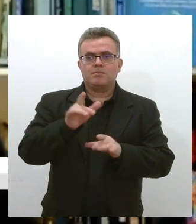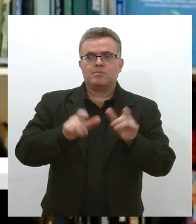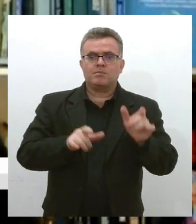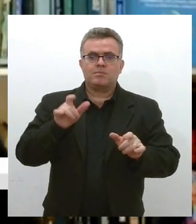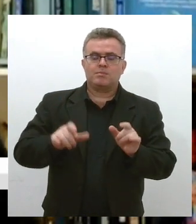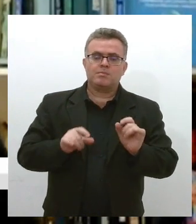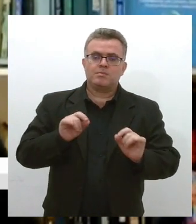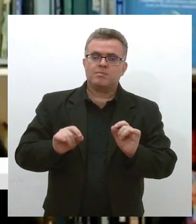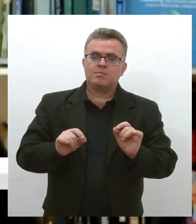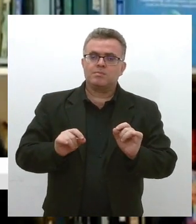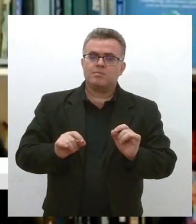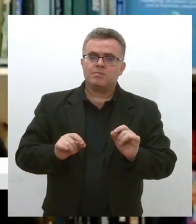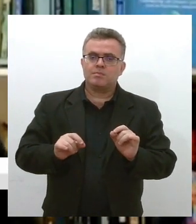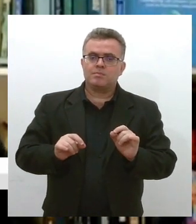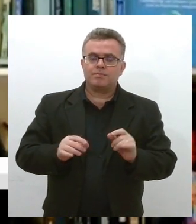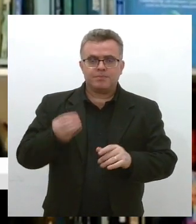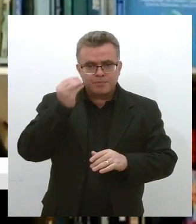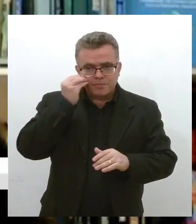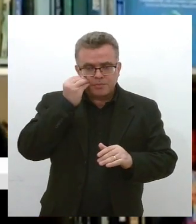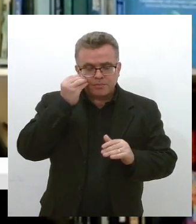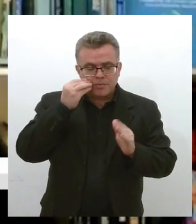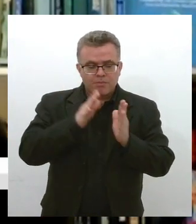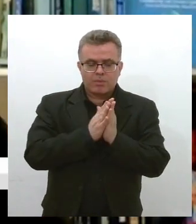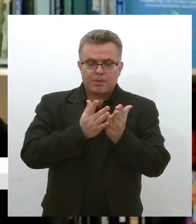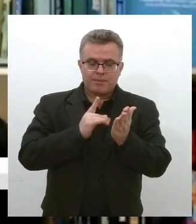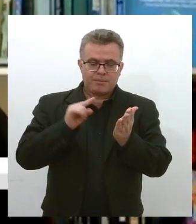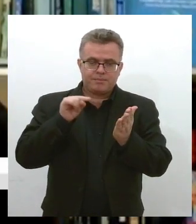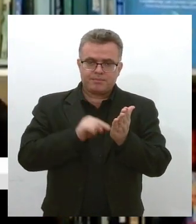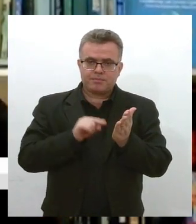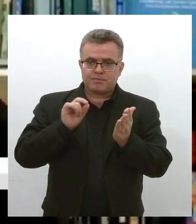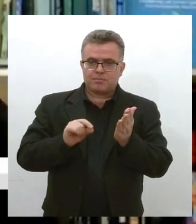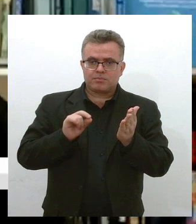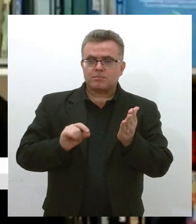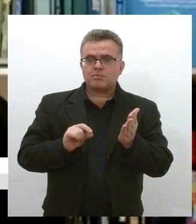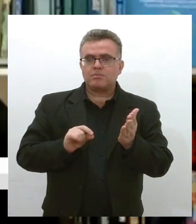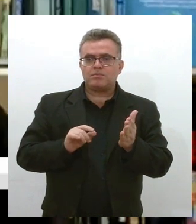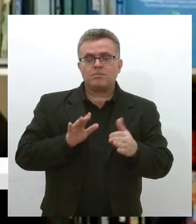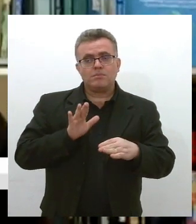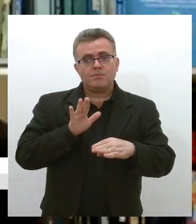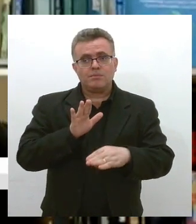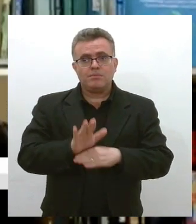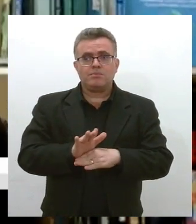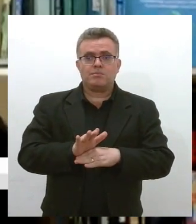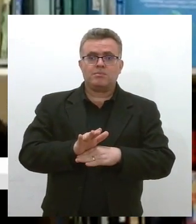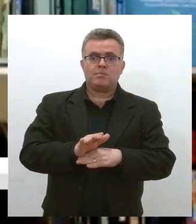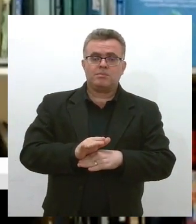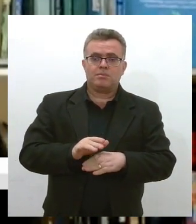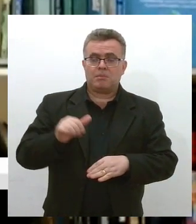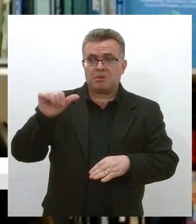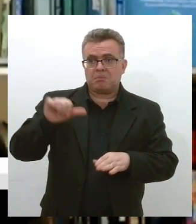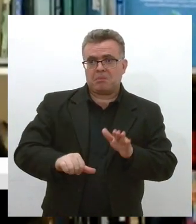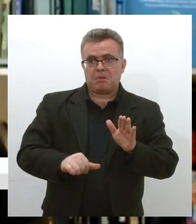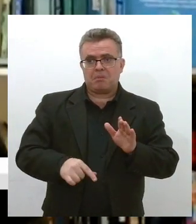de tentar fazer com que ele não fosse negativo, apesar do tema ser pesado, né? Então